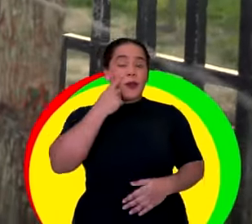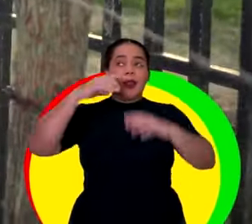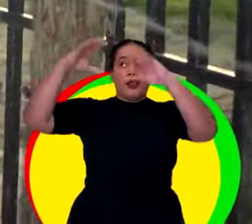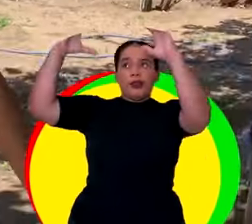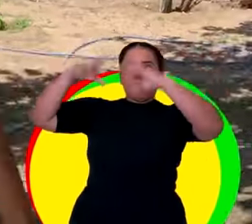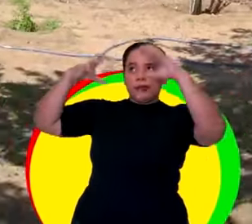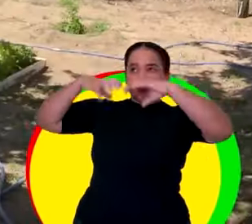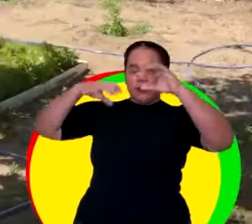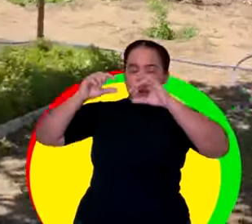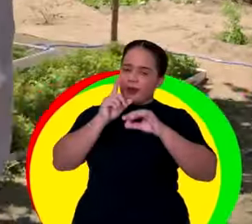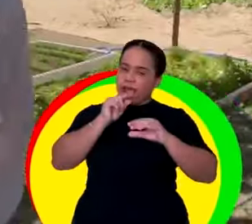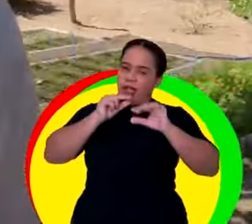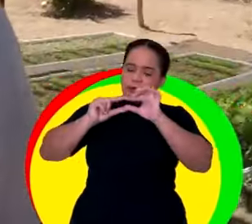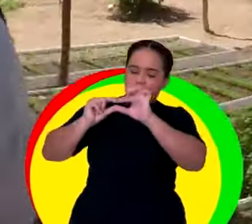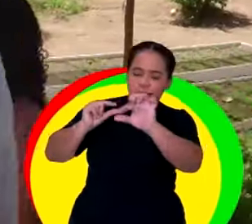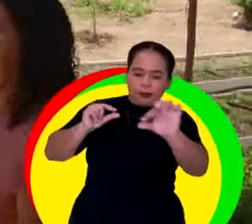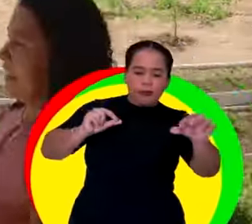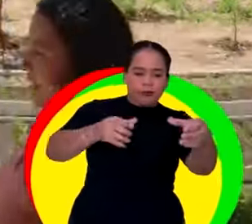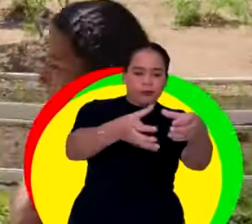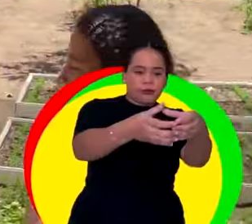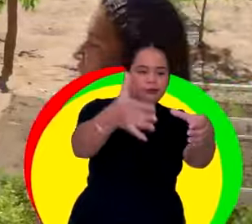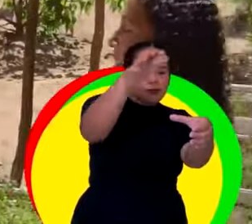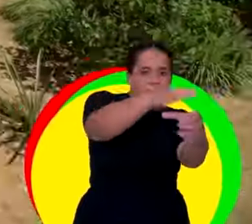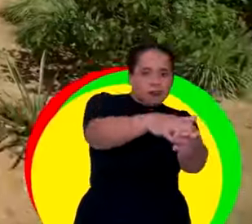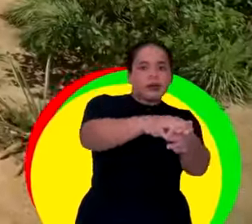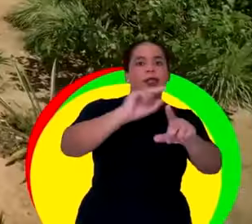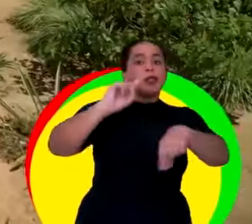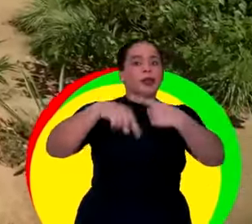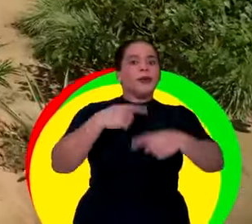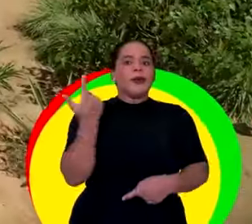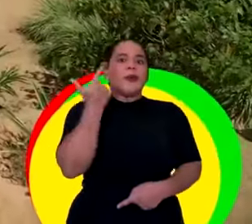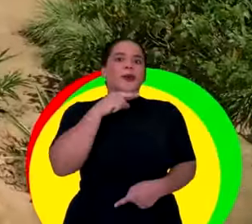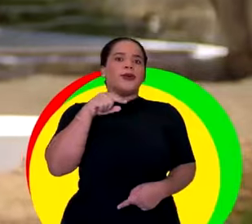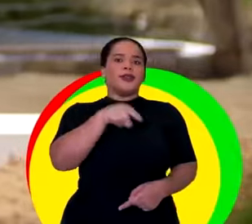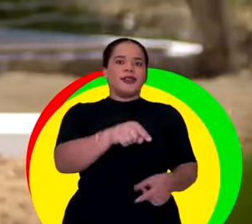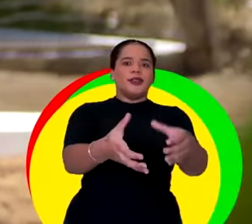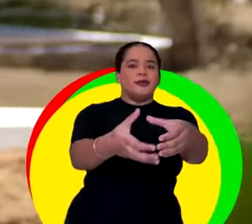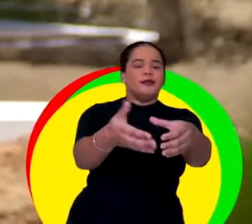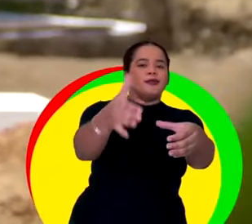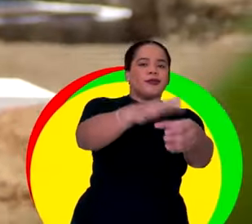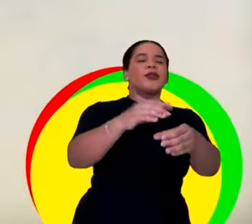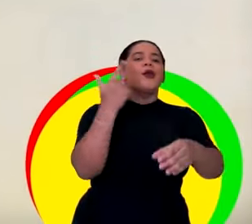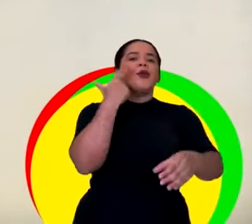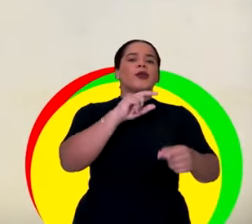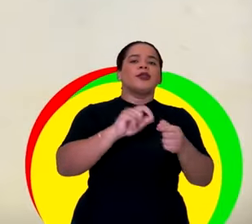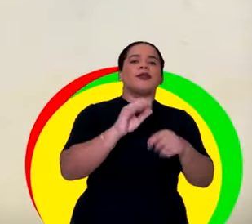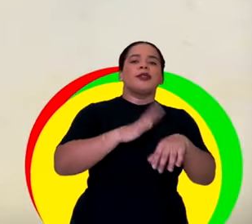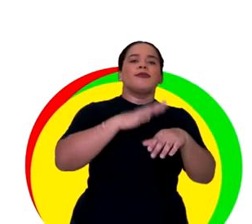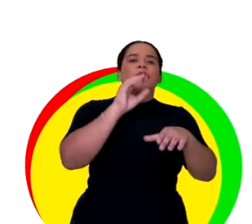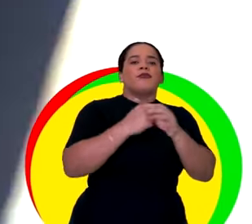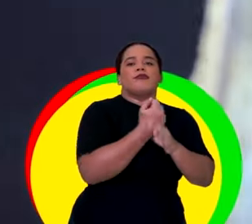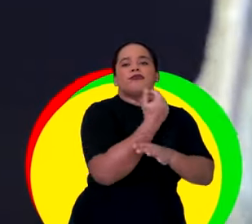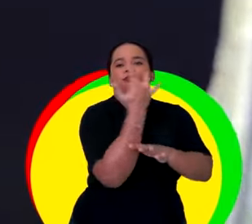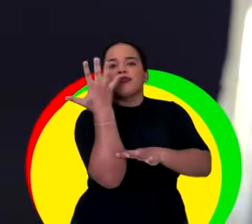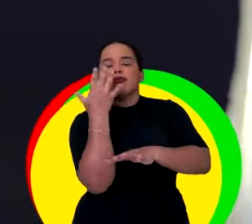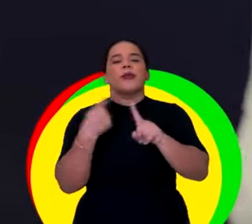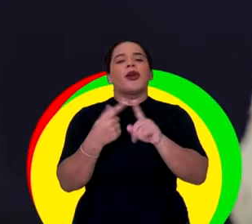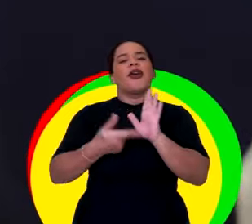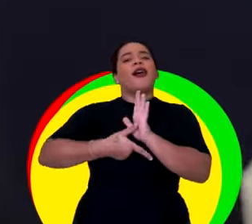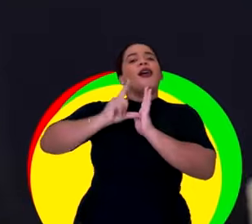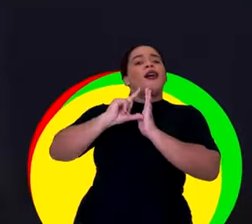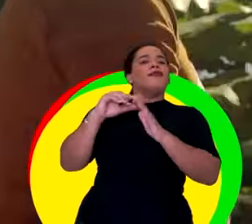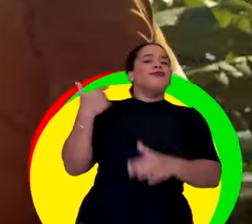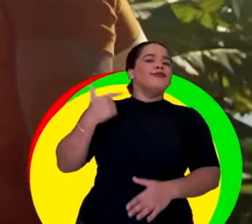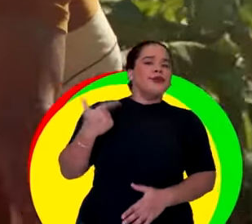a cisterna coisa linda é depois que eu ganhei a cena foi que eu pude começar a plantar